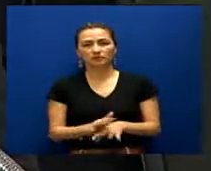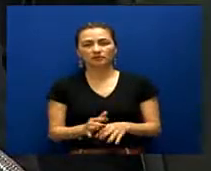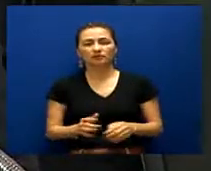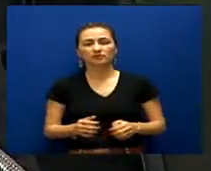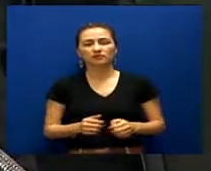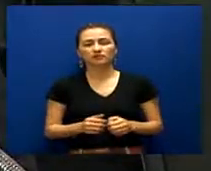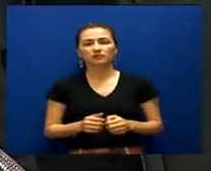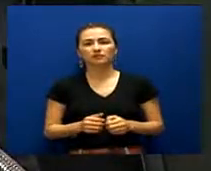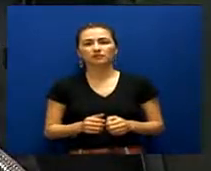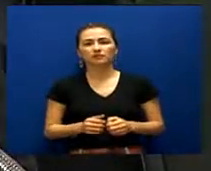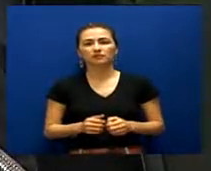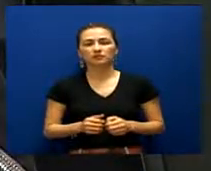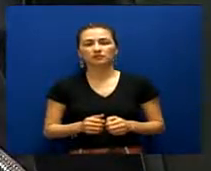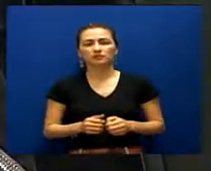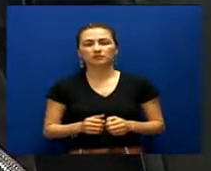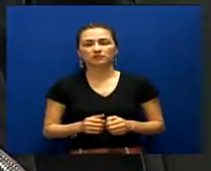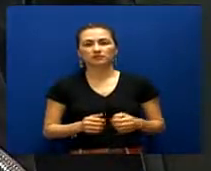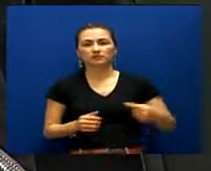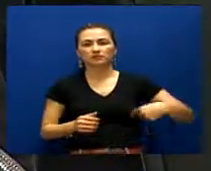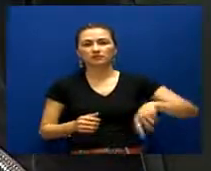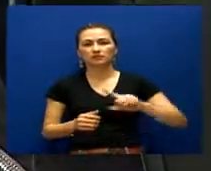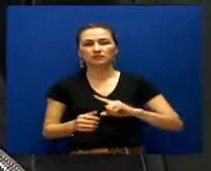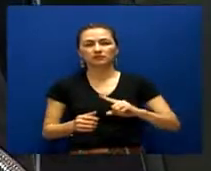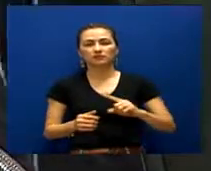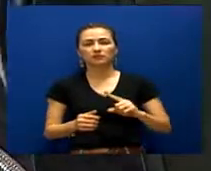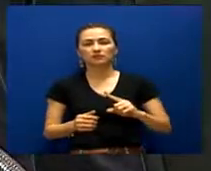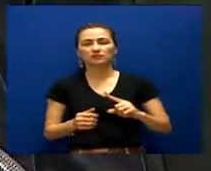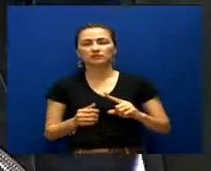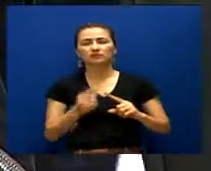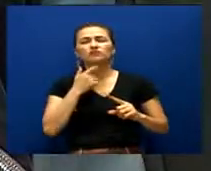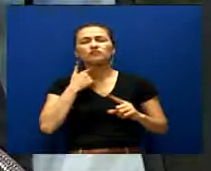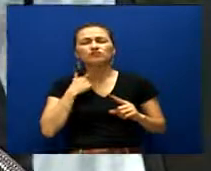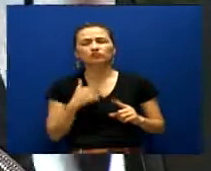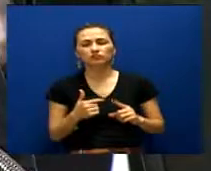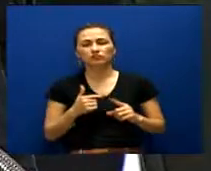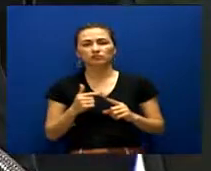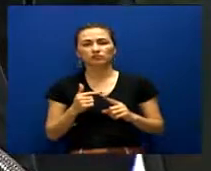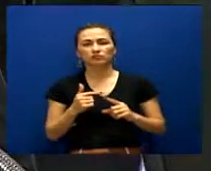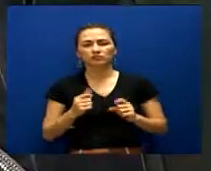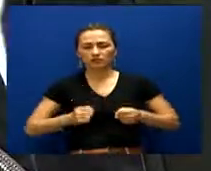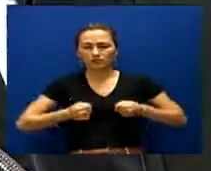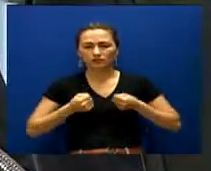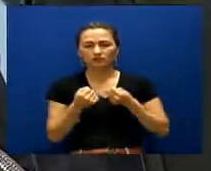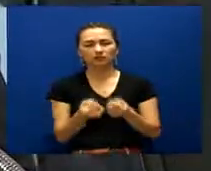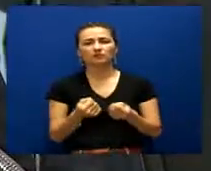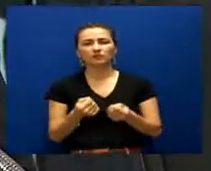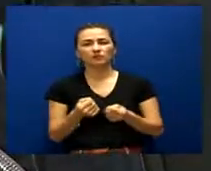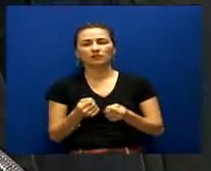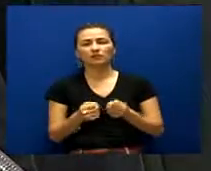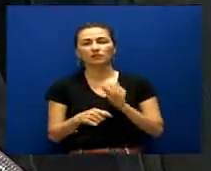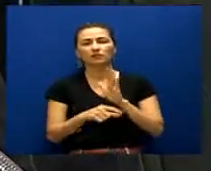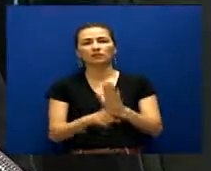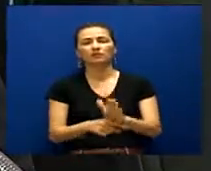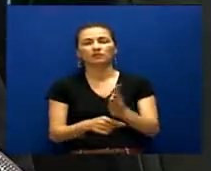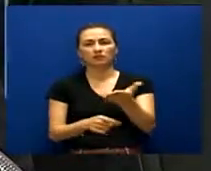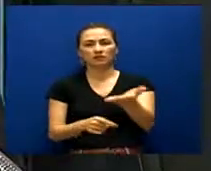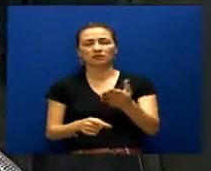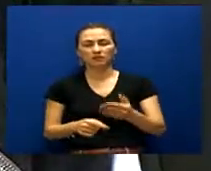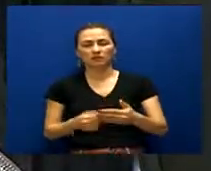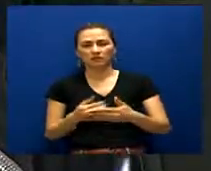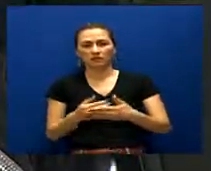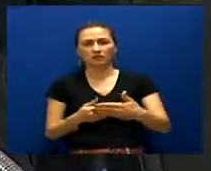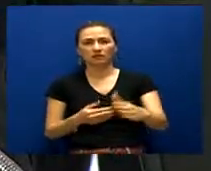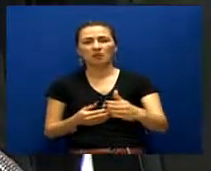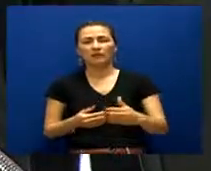padre, nós estamos imbuídos desta intenção de nos engajar nesse trabalho que o senhor vai